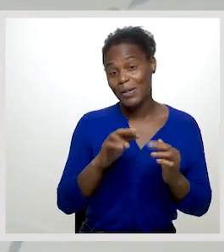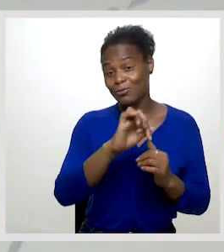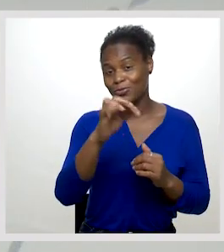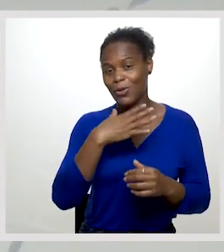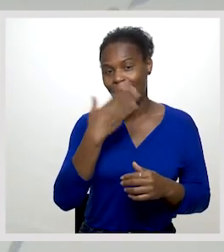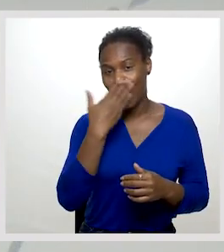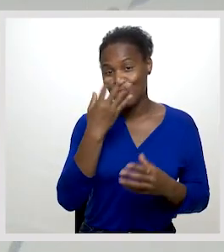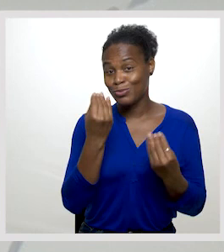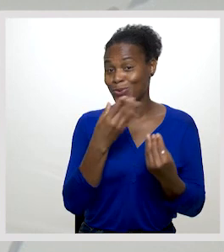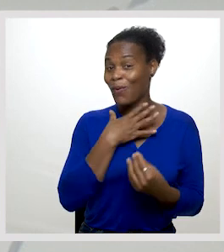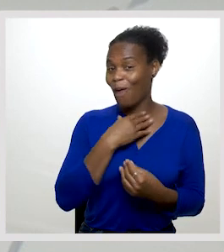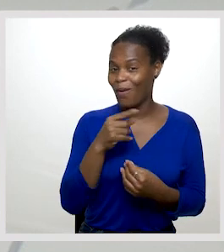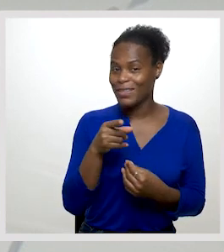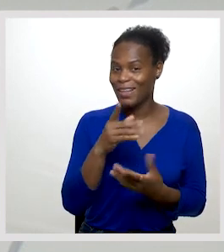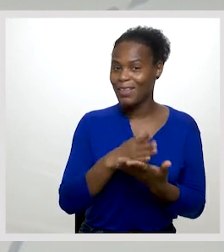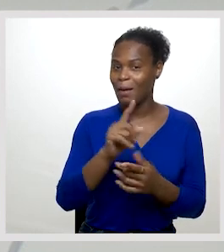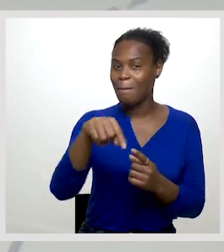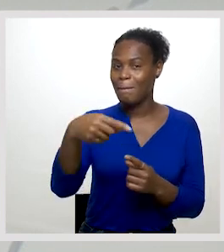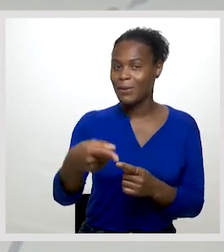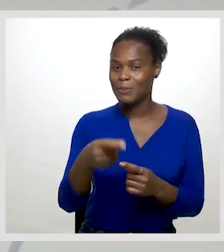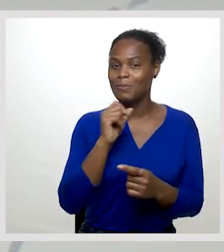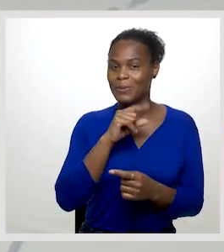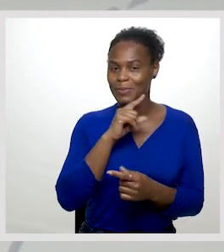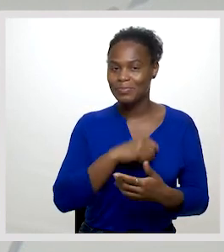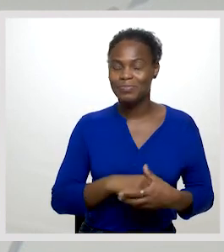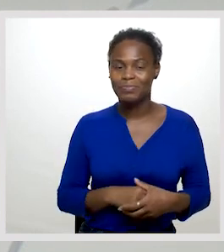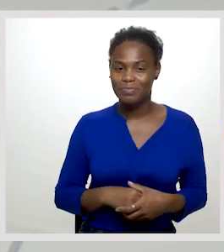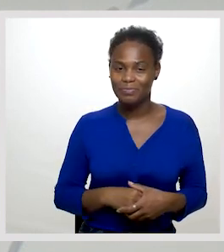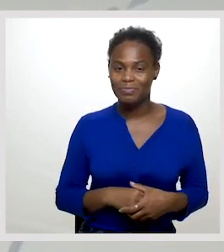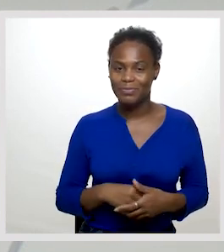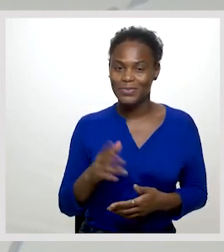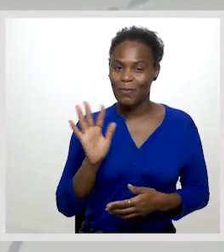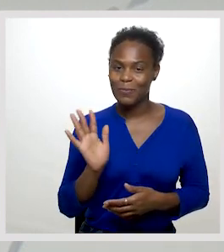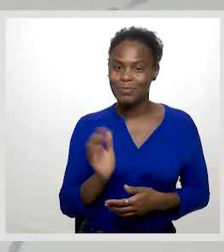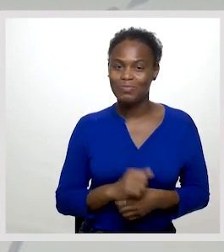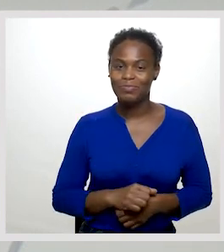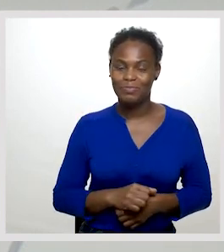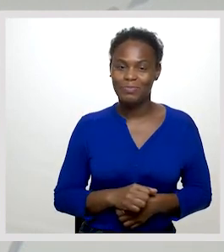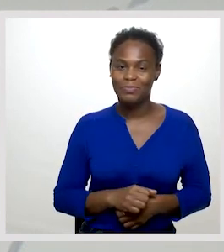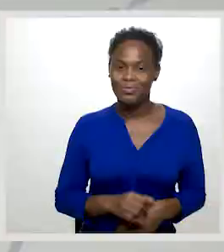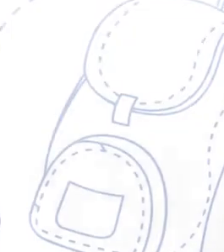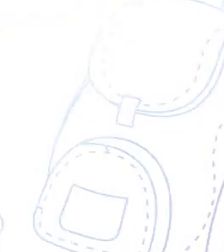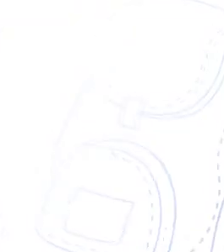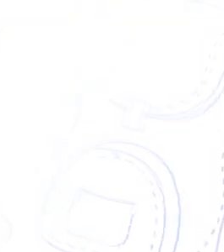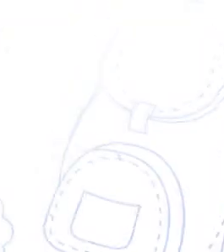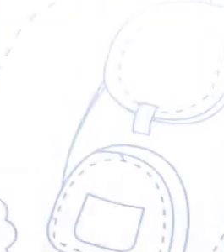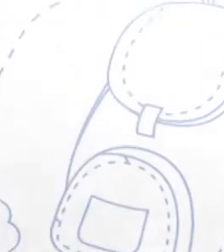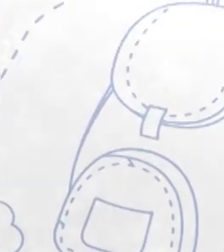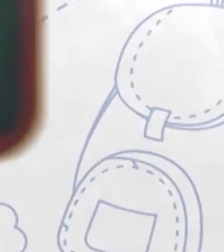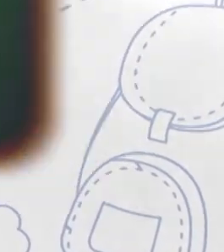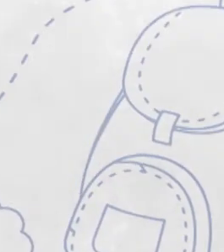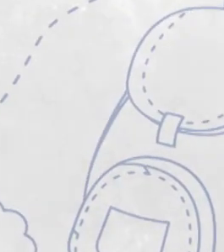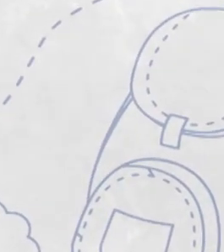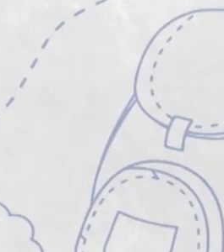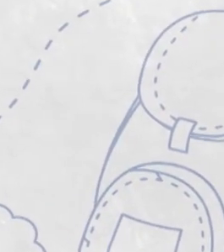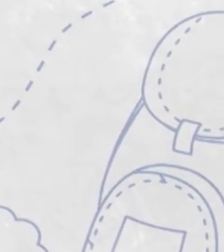muito da aula e até a próxima oportunidade. Até já. Deus.